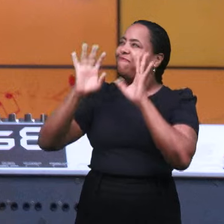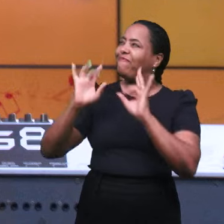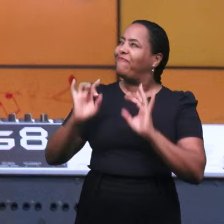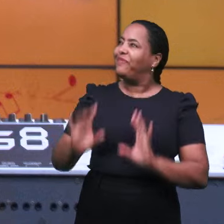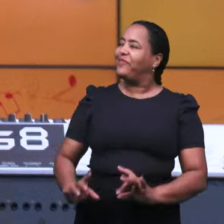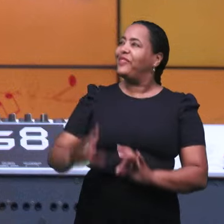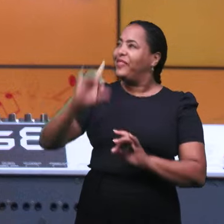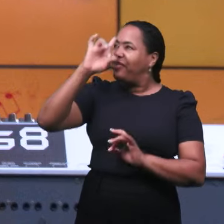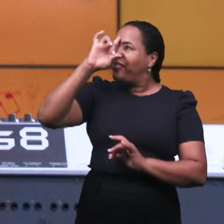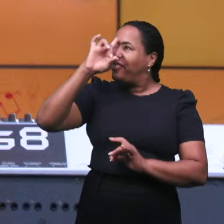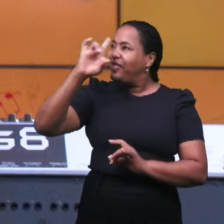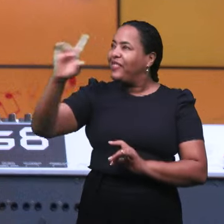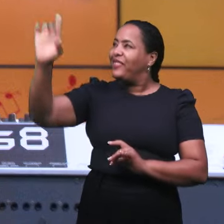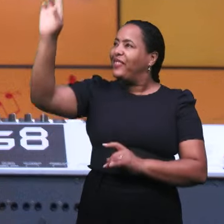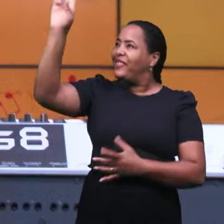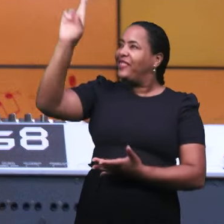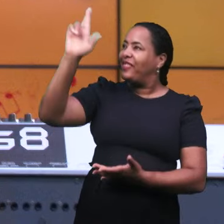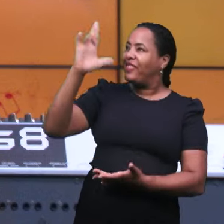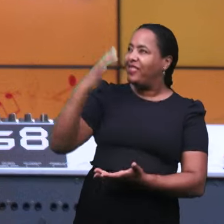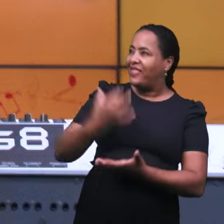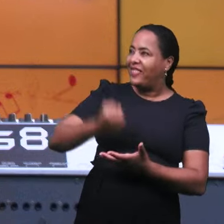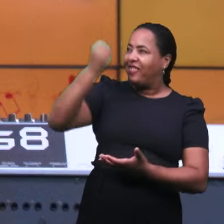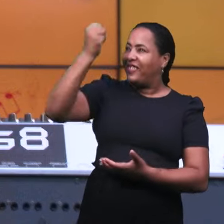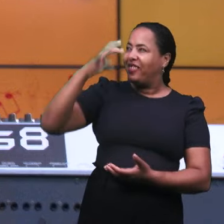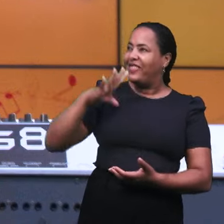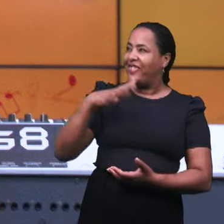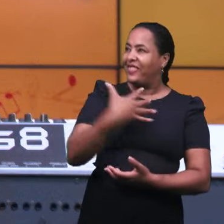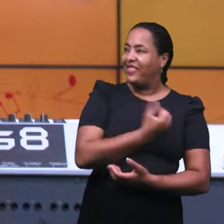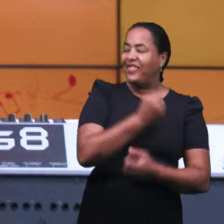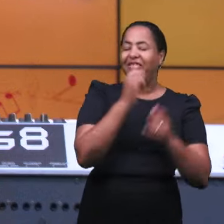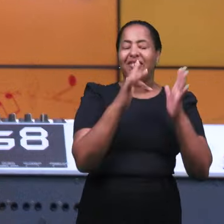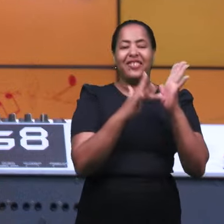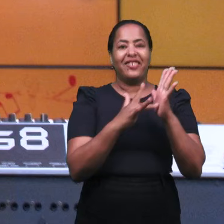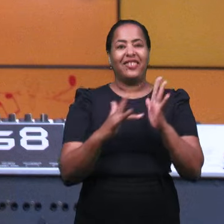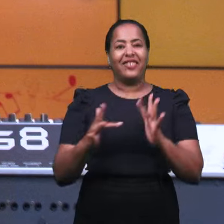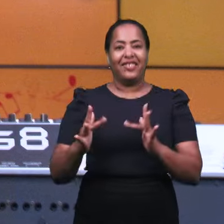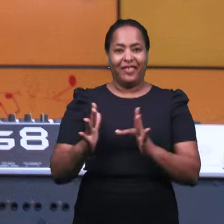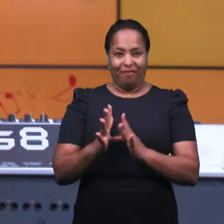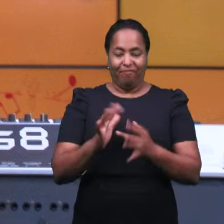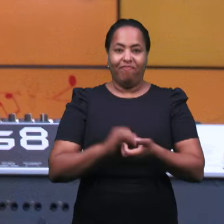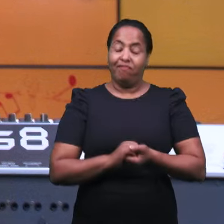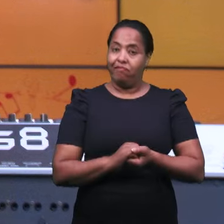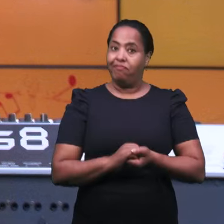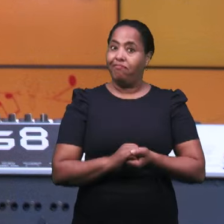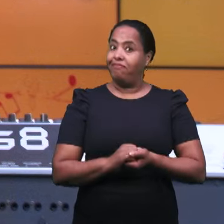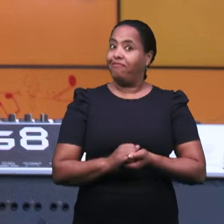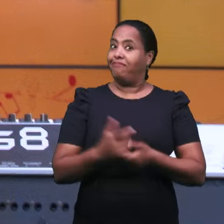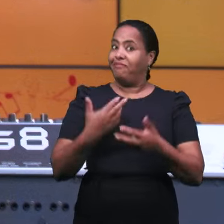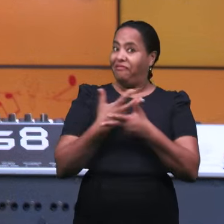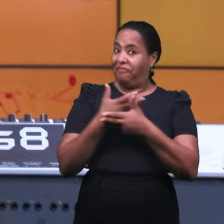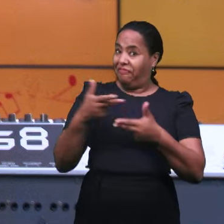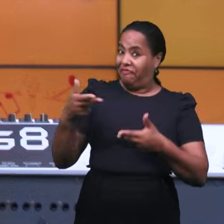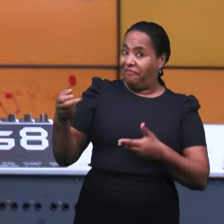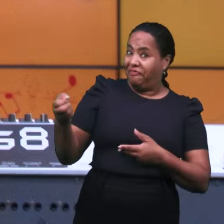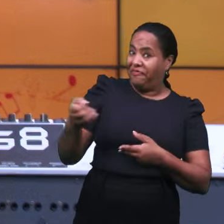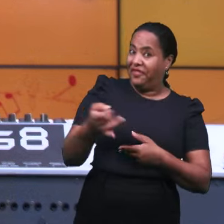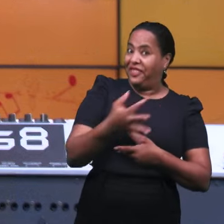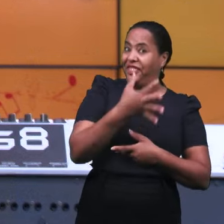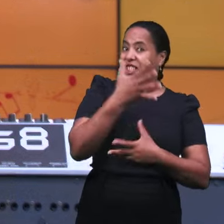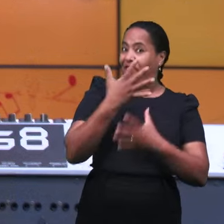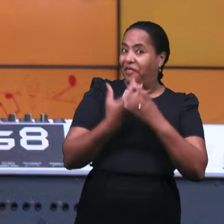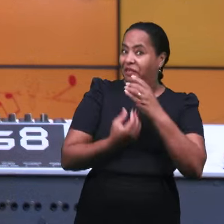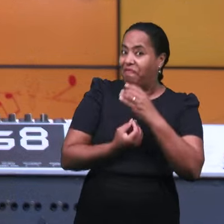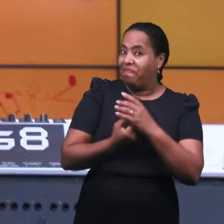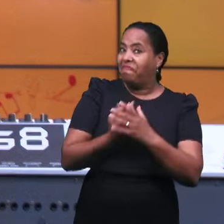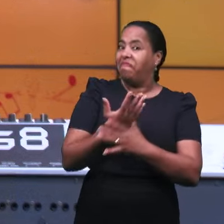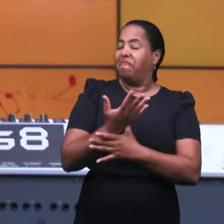da volta do nosso Salvador Jesus. Temos novidades vindo por aí, mas